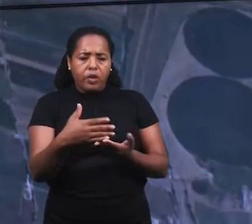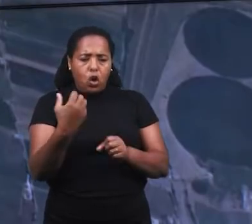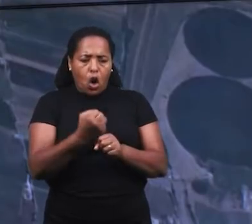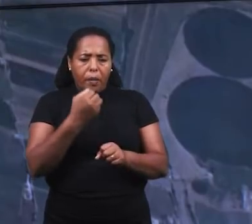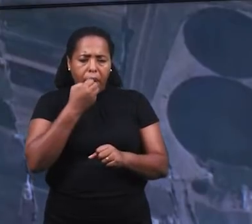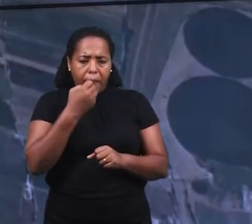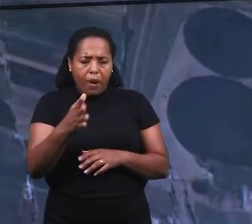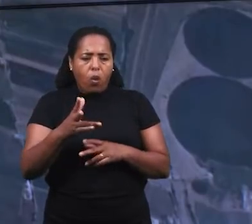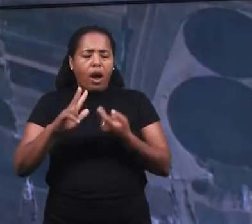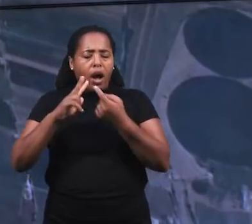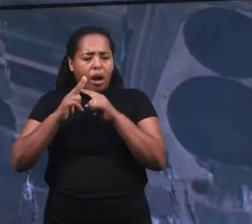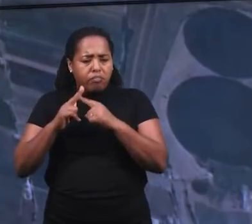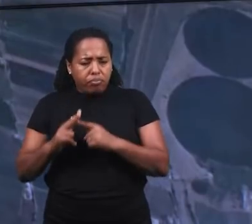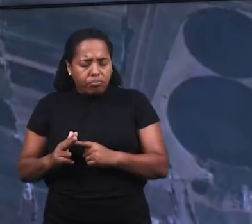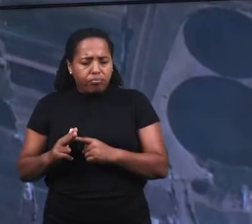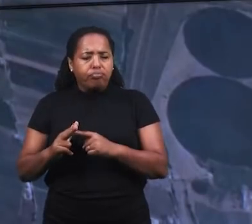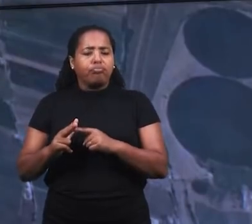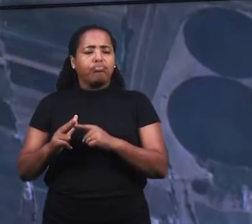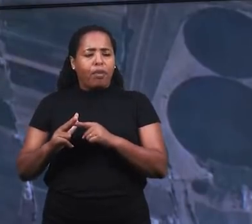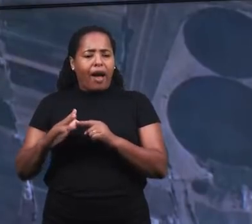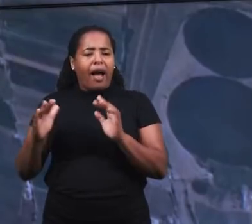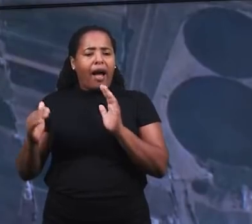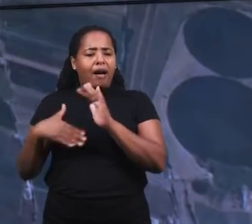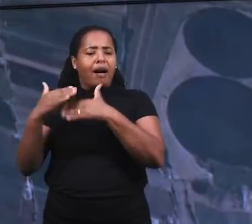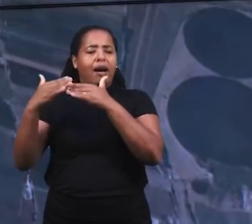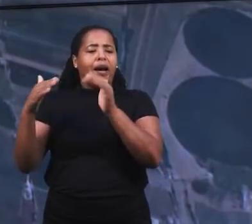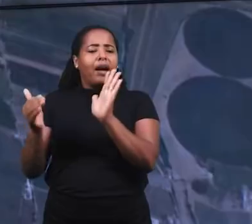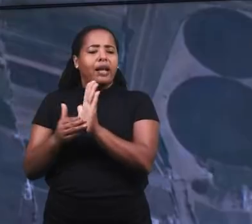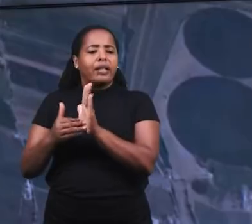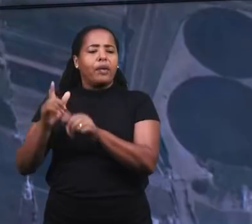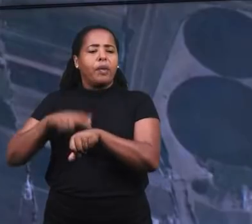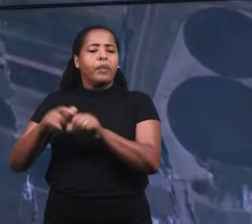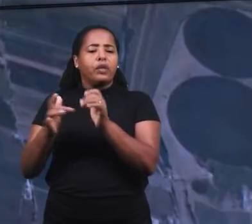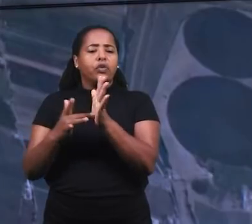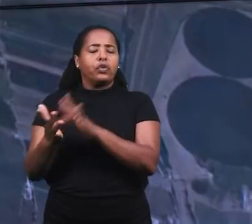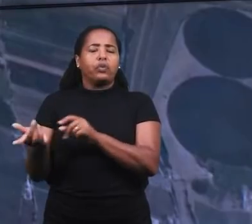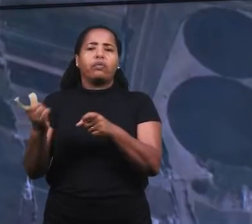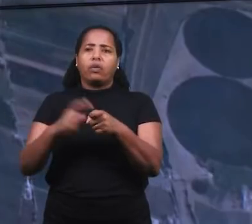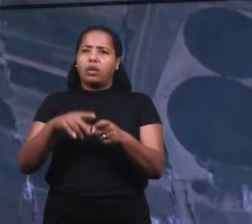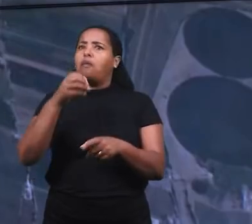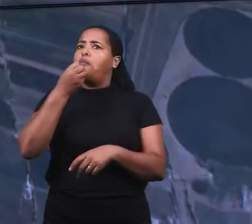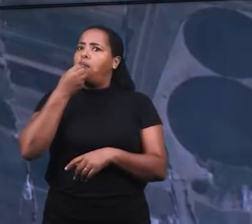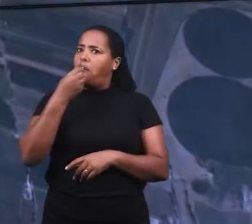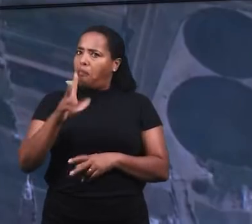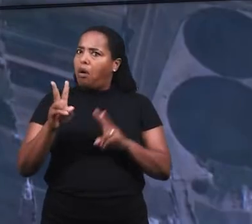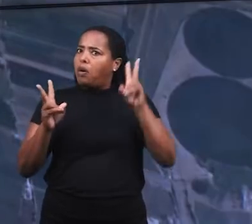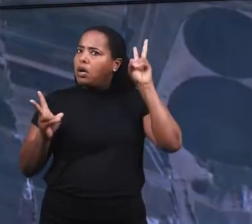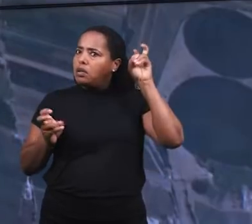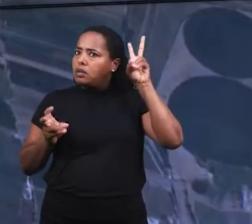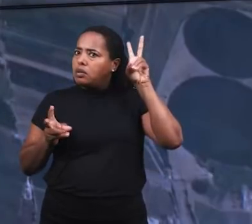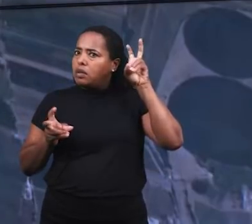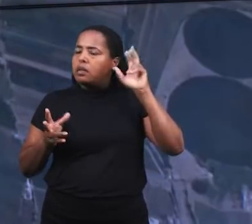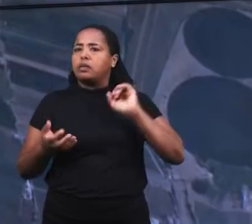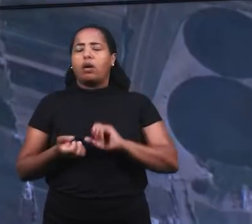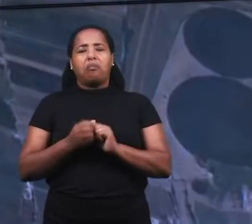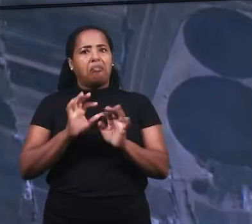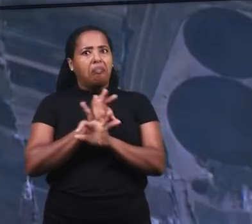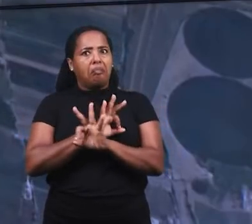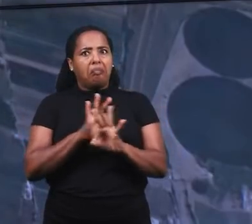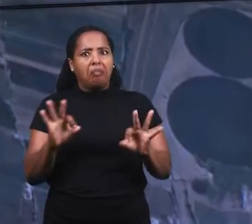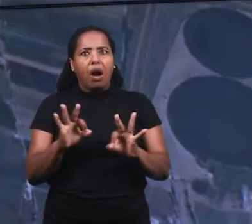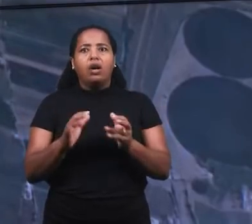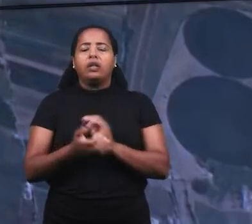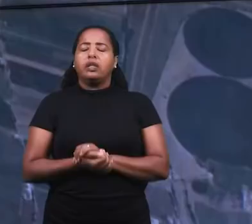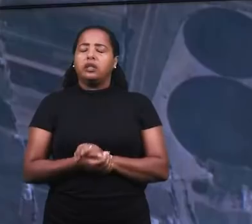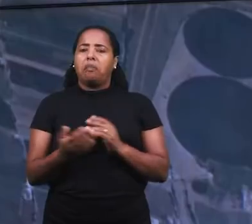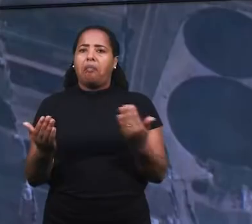vós começou a boa obra, a aperfeiçoará até ao dia do nosso Senhor Jesus Cristo. Muito bem